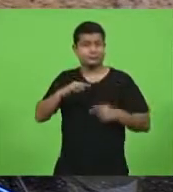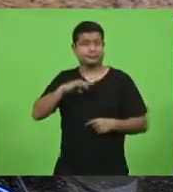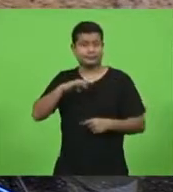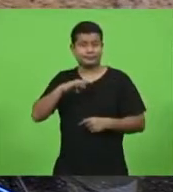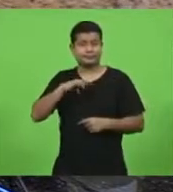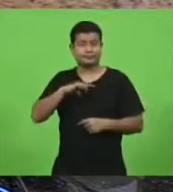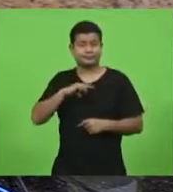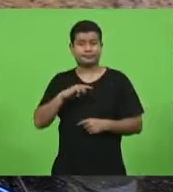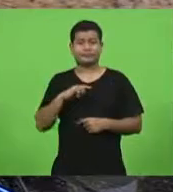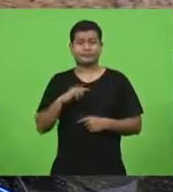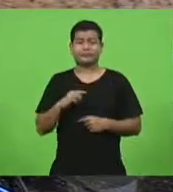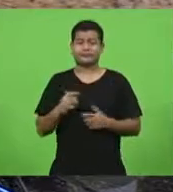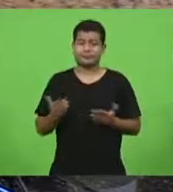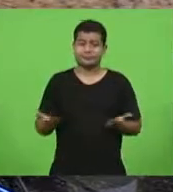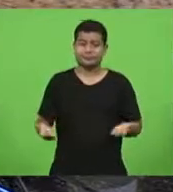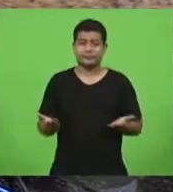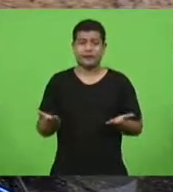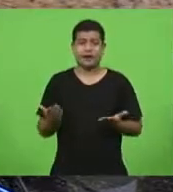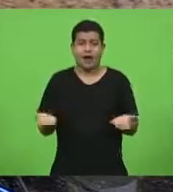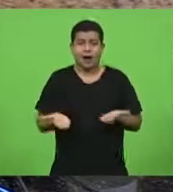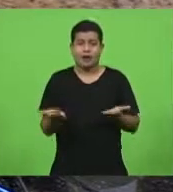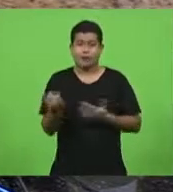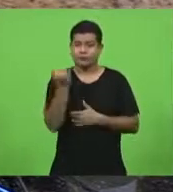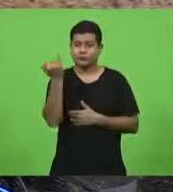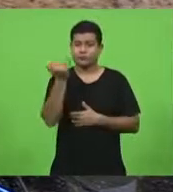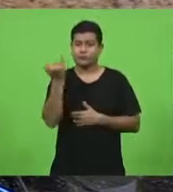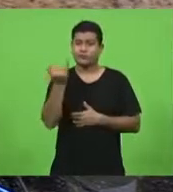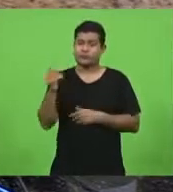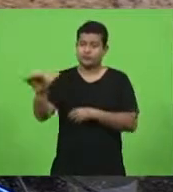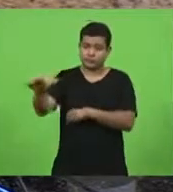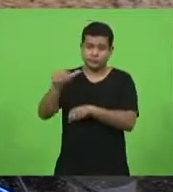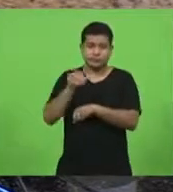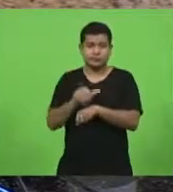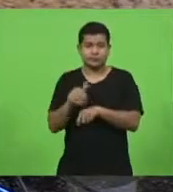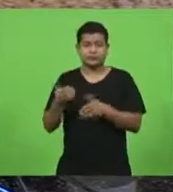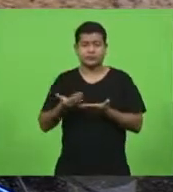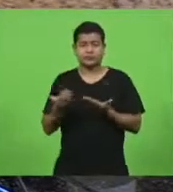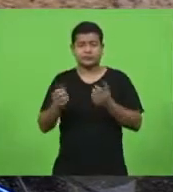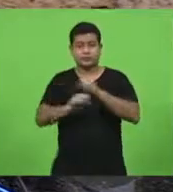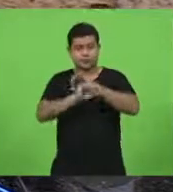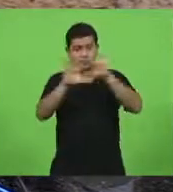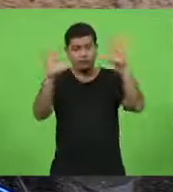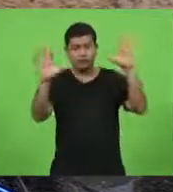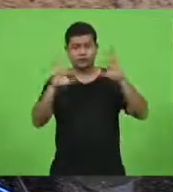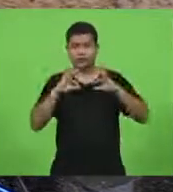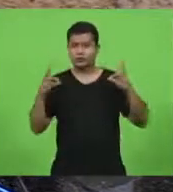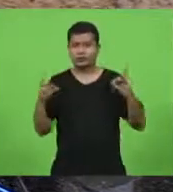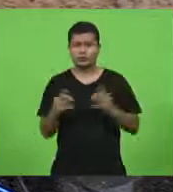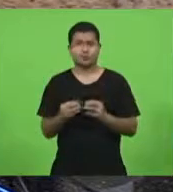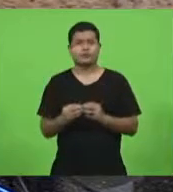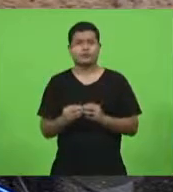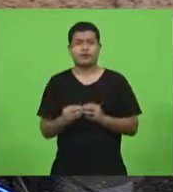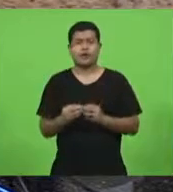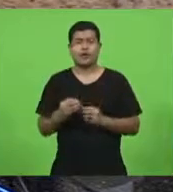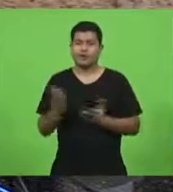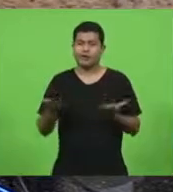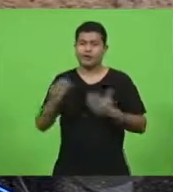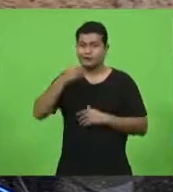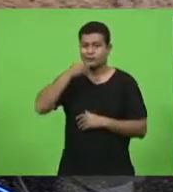seria importante que a gente fizesse isso, até para deixar isso às claras, o esclarecimento. É óbvio que